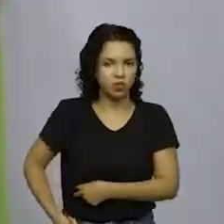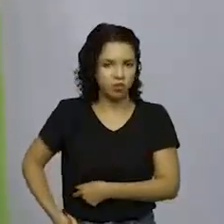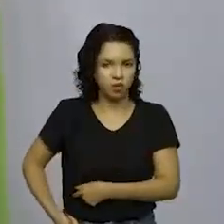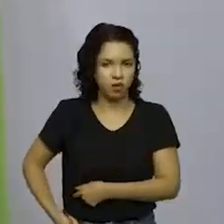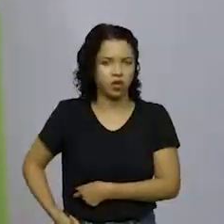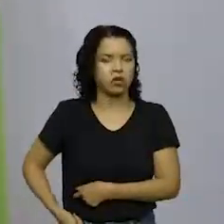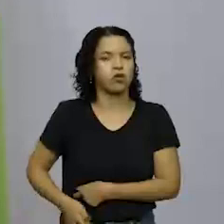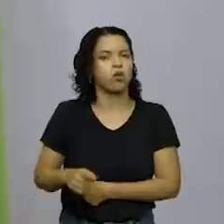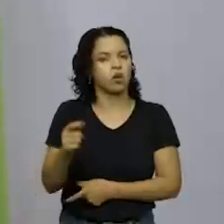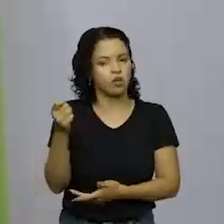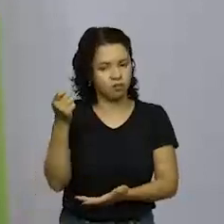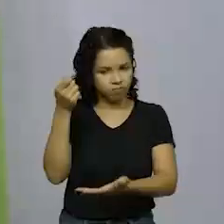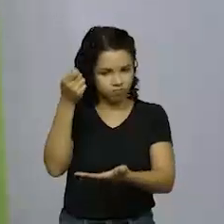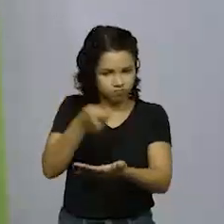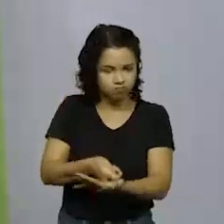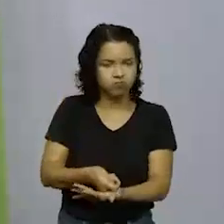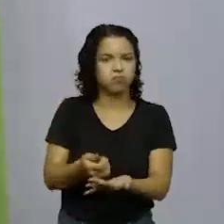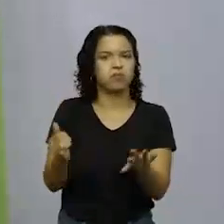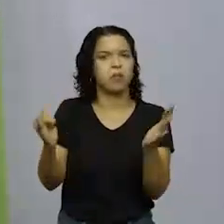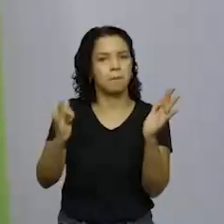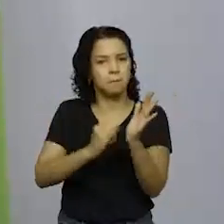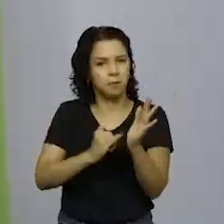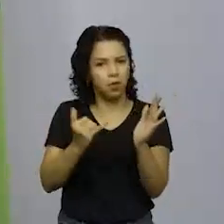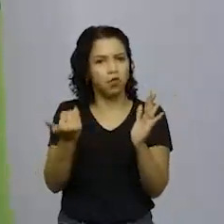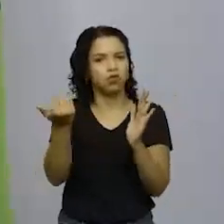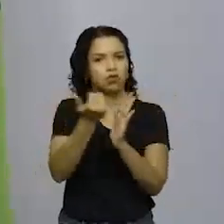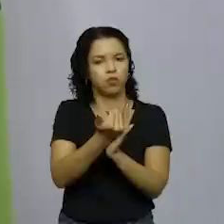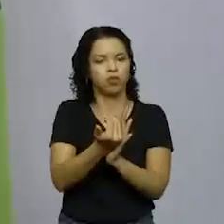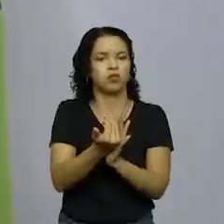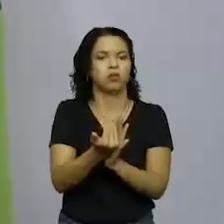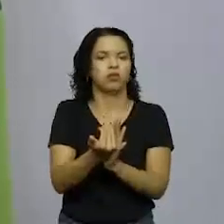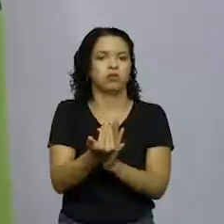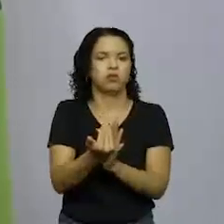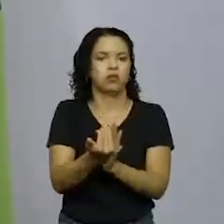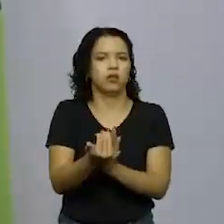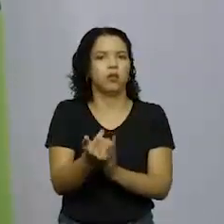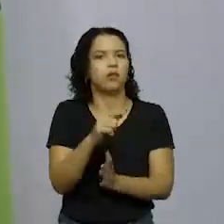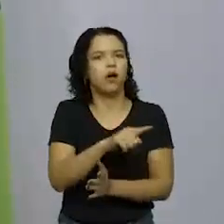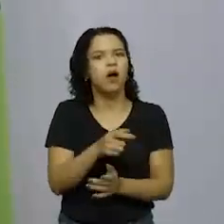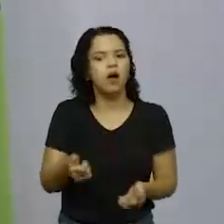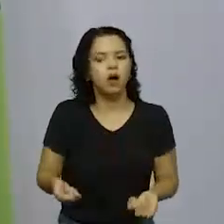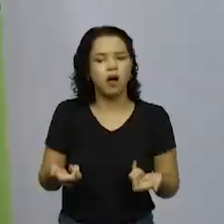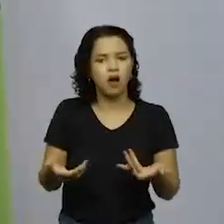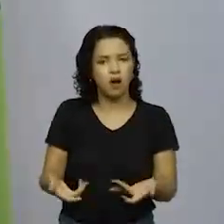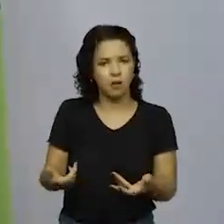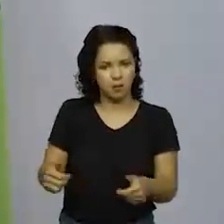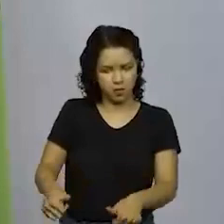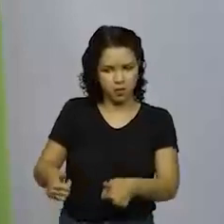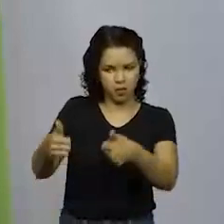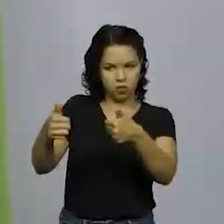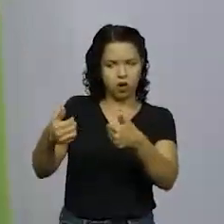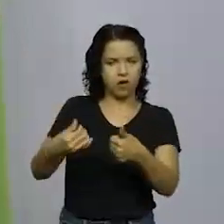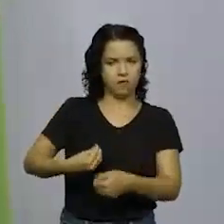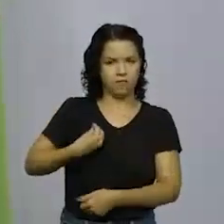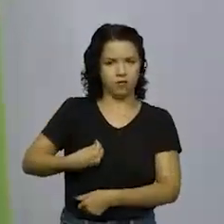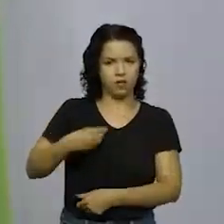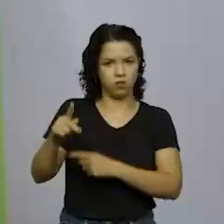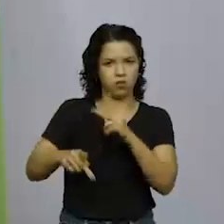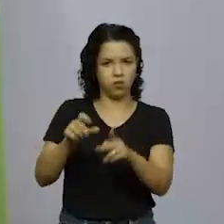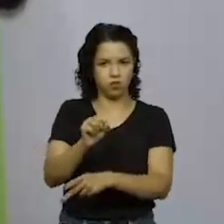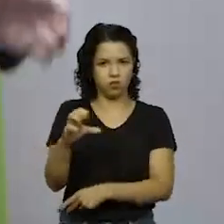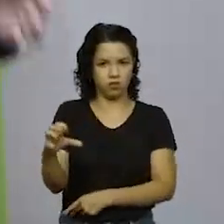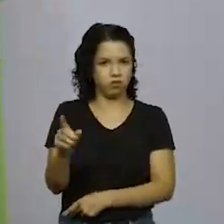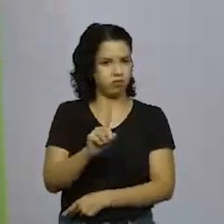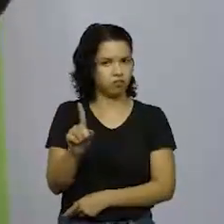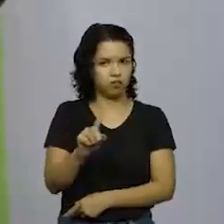em taxar o catarinense. Mas para que é gasto? Não é para a melhoria de vida do catarinense. É para isso aqui.